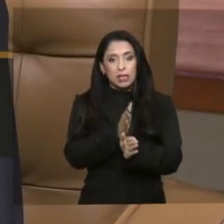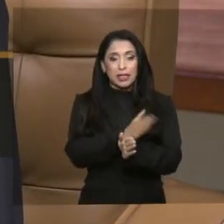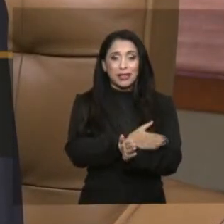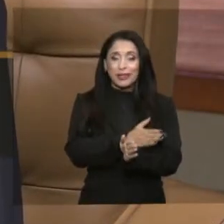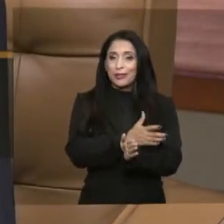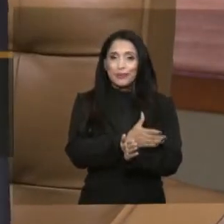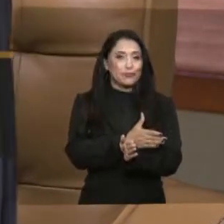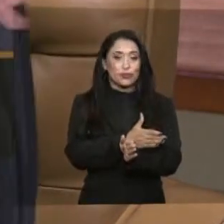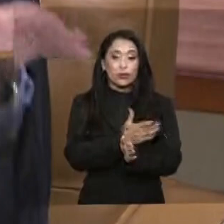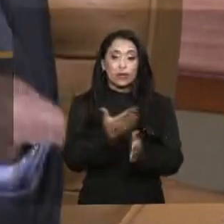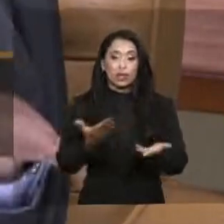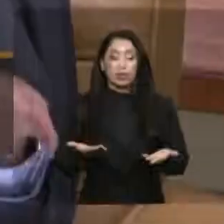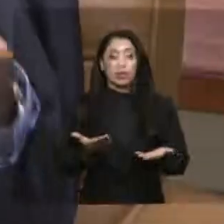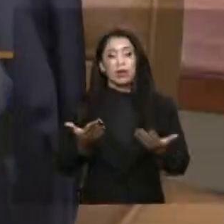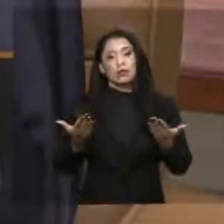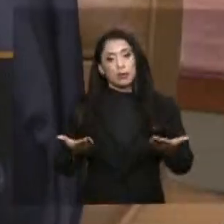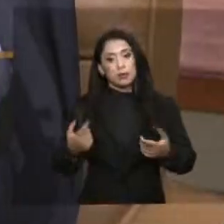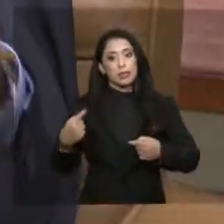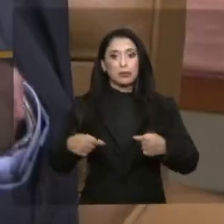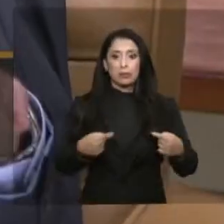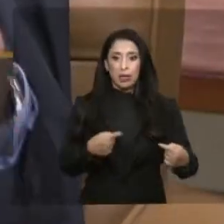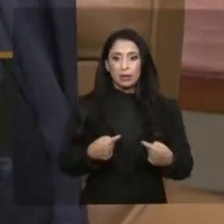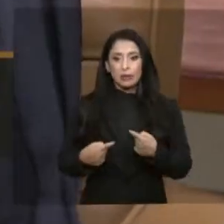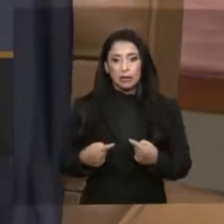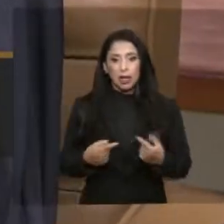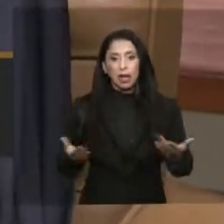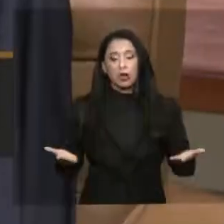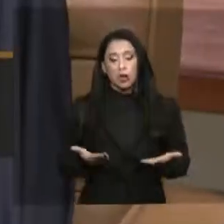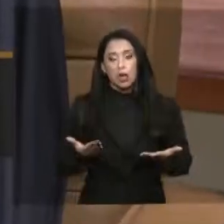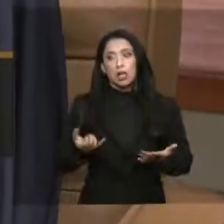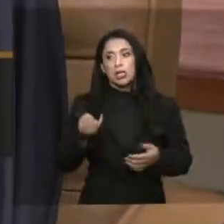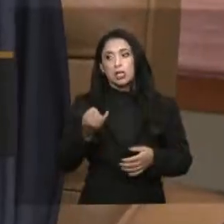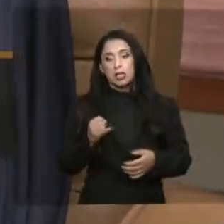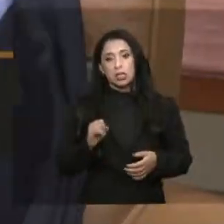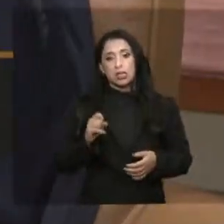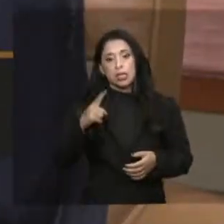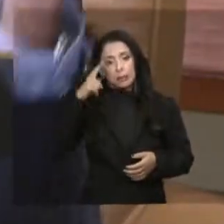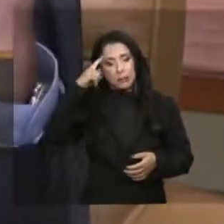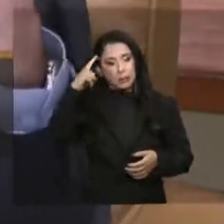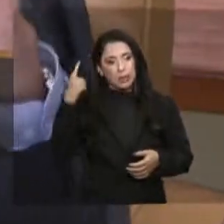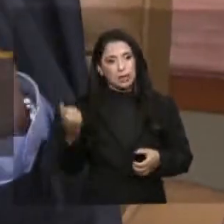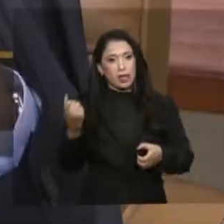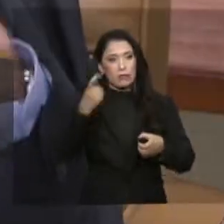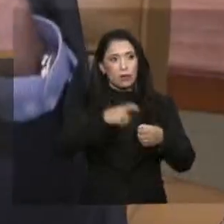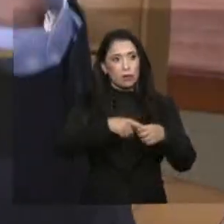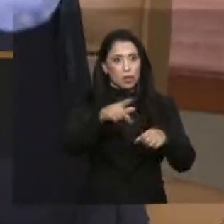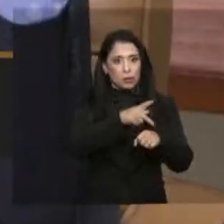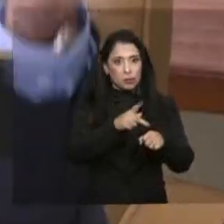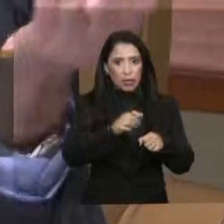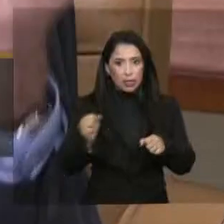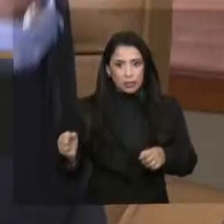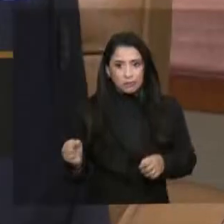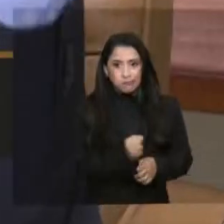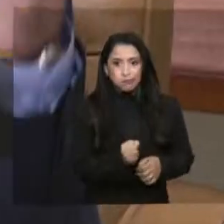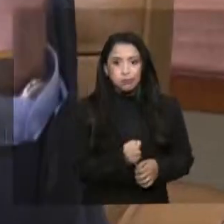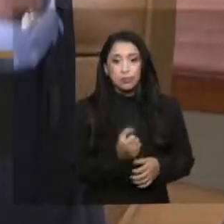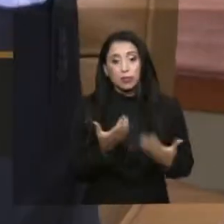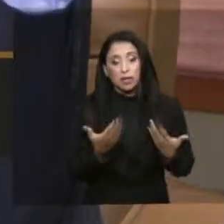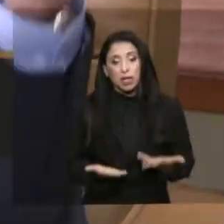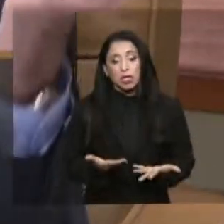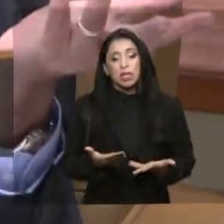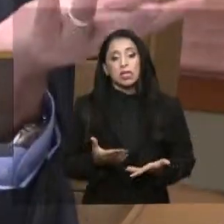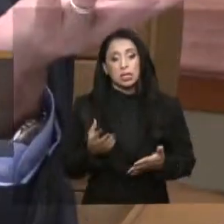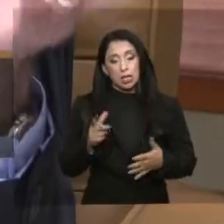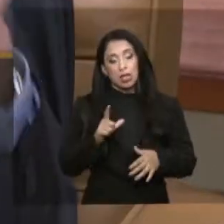ter debates. Então vamos discutir se a extradição é um recurso em matéria criminal ou pode ser